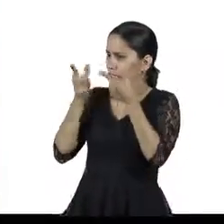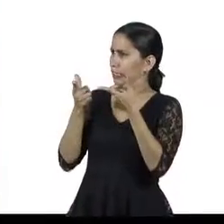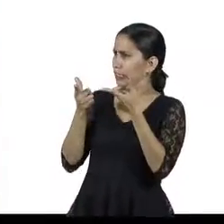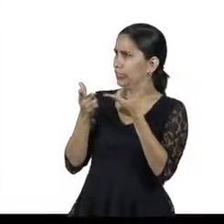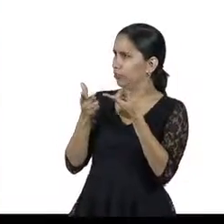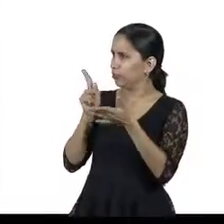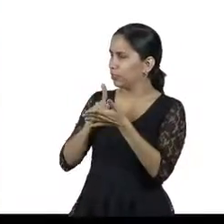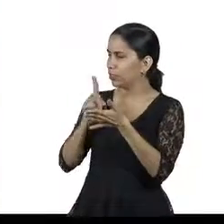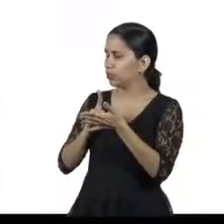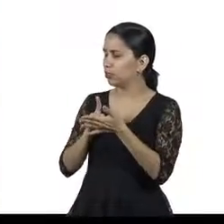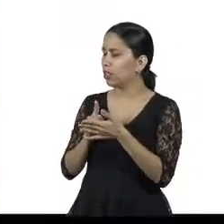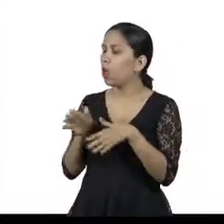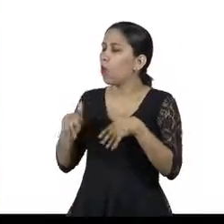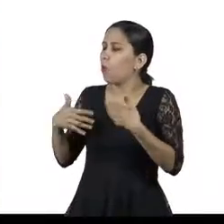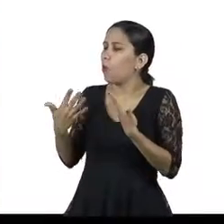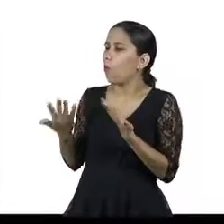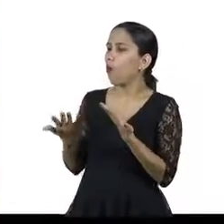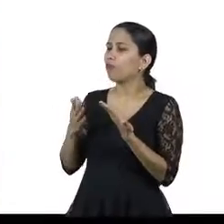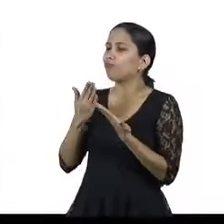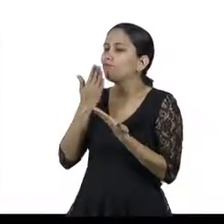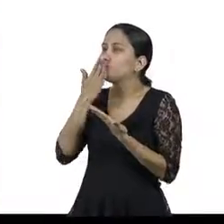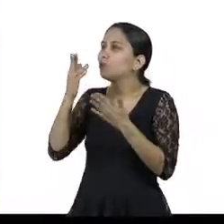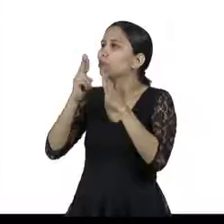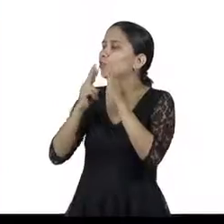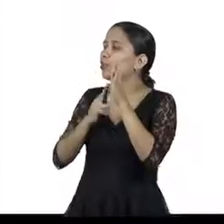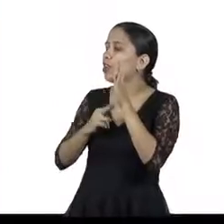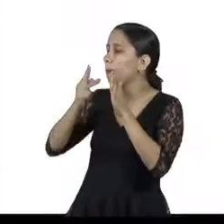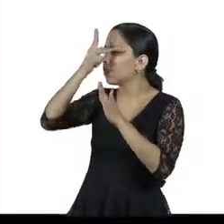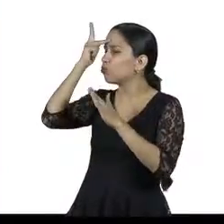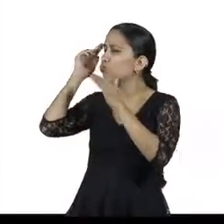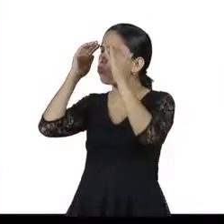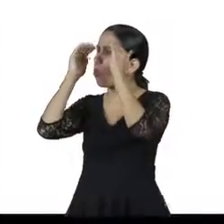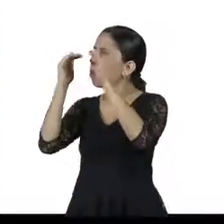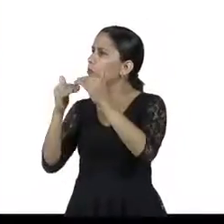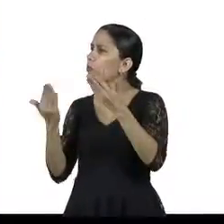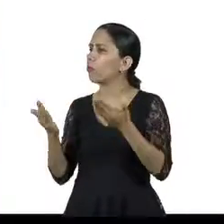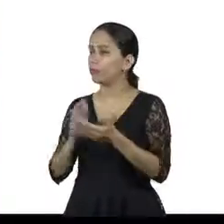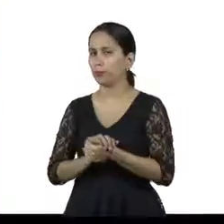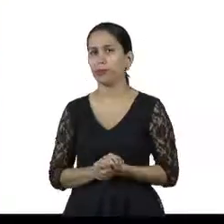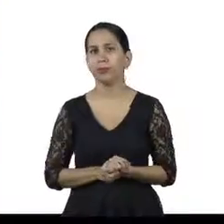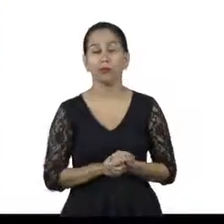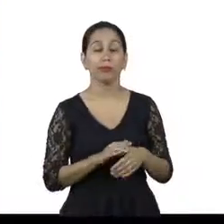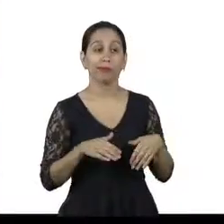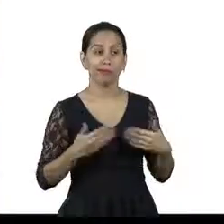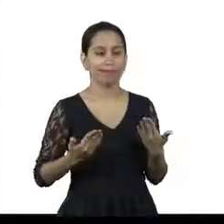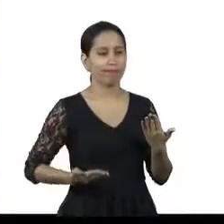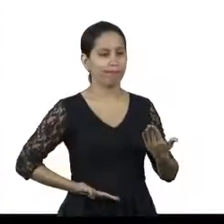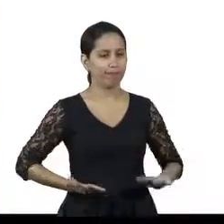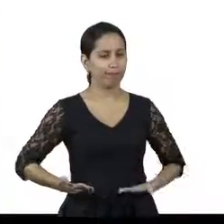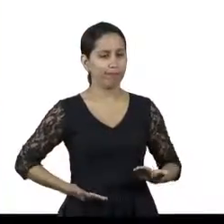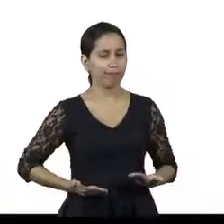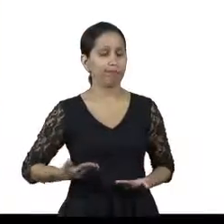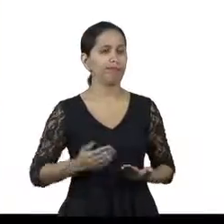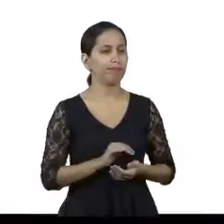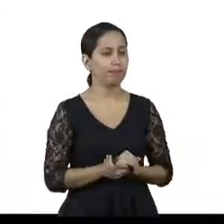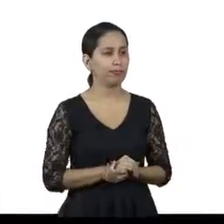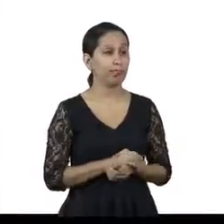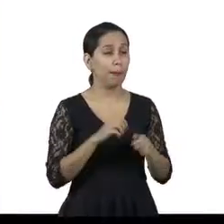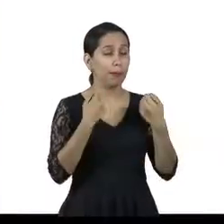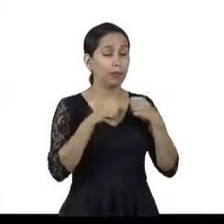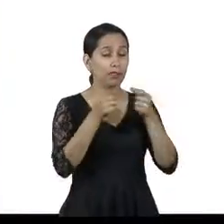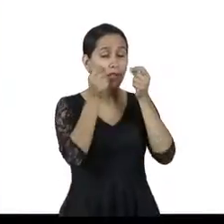movimento. Quais os cuidados que o trabalhador precisa ter para realizar essa tarefa? Então, o trabalhador tem que estar com a